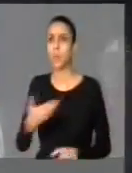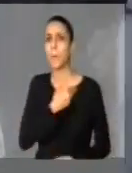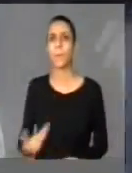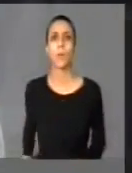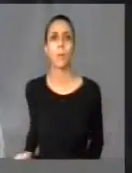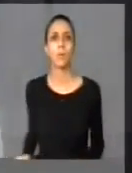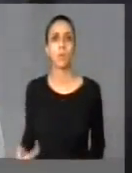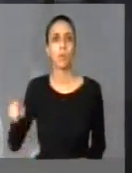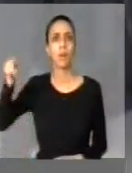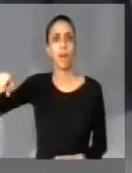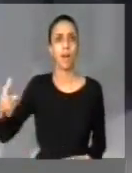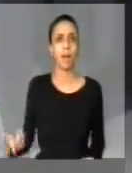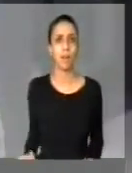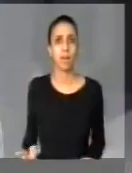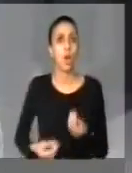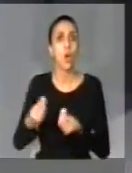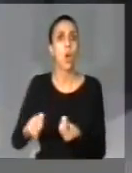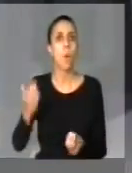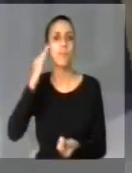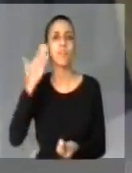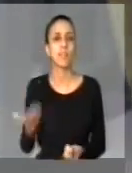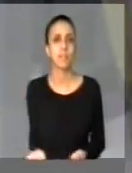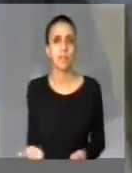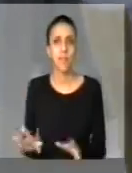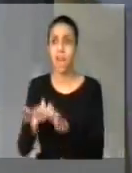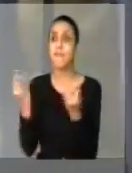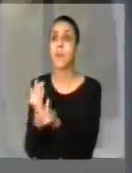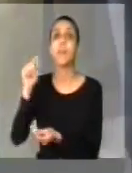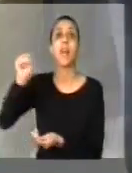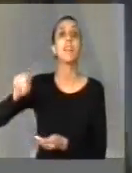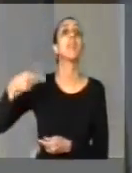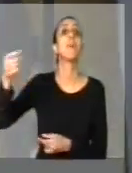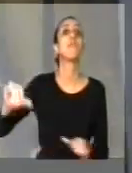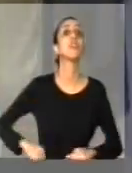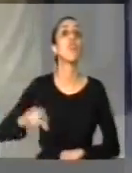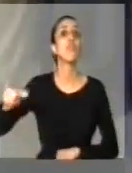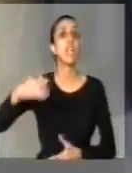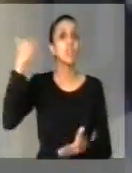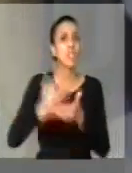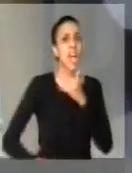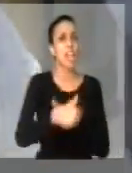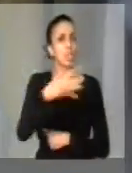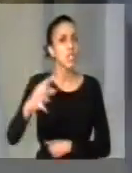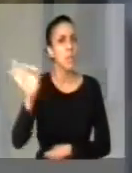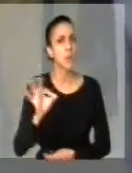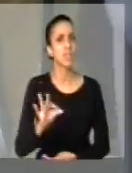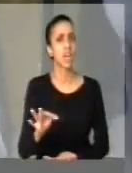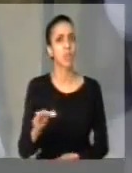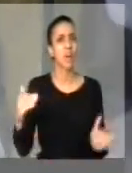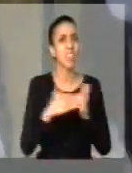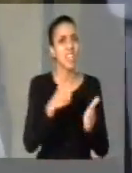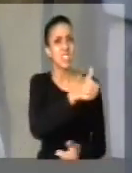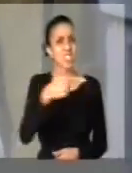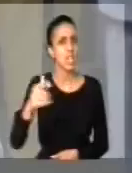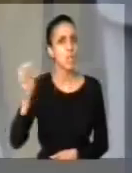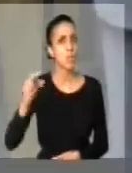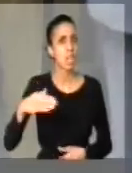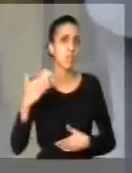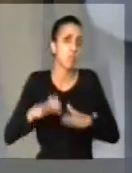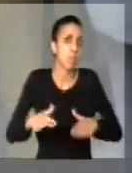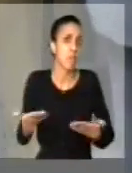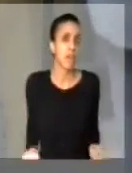afetados como é que a desgraça para a família que vai pagar descontar 14% até 17% quem